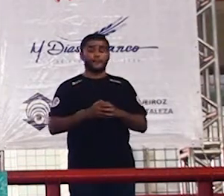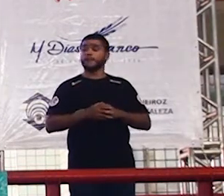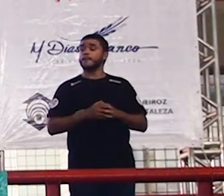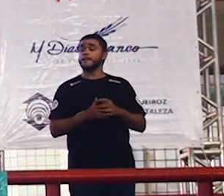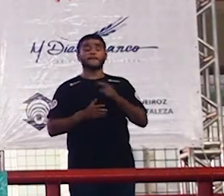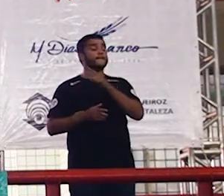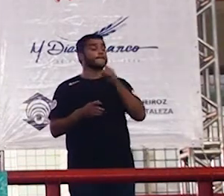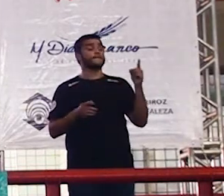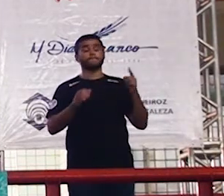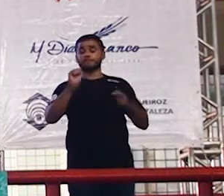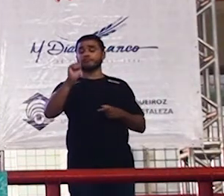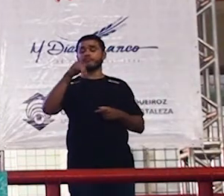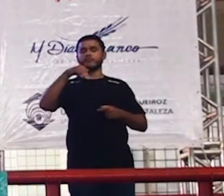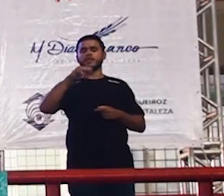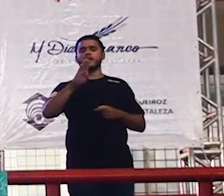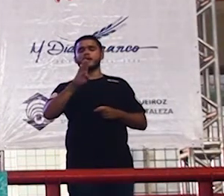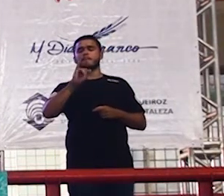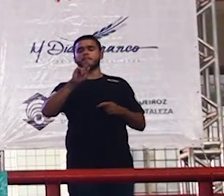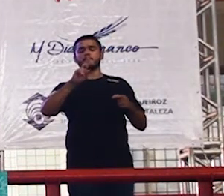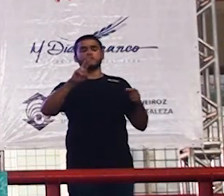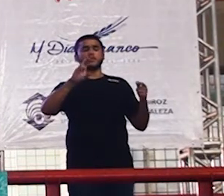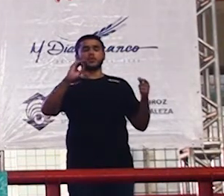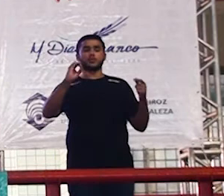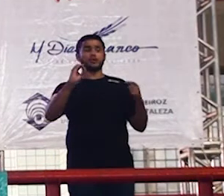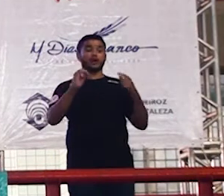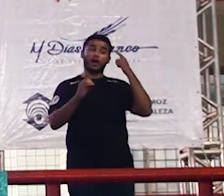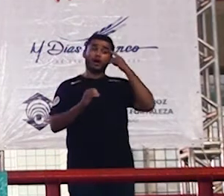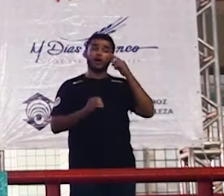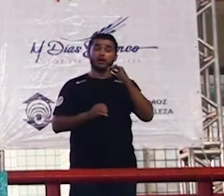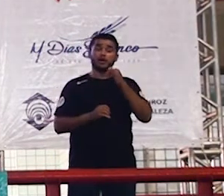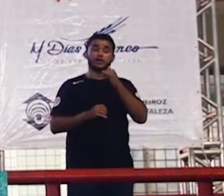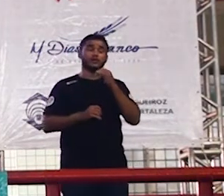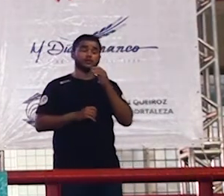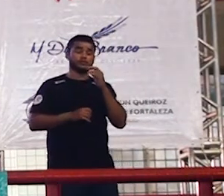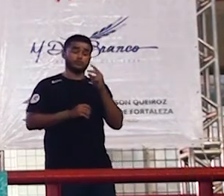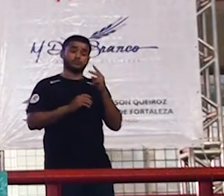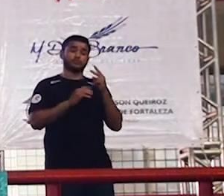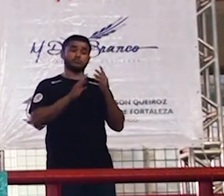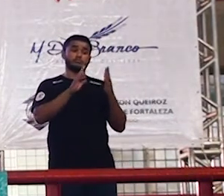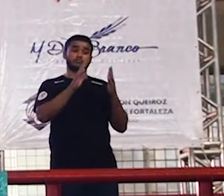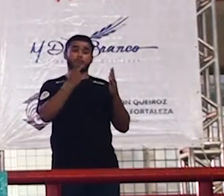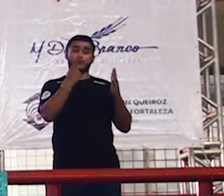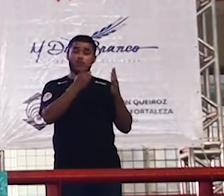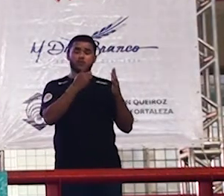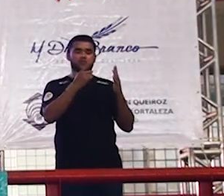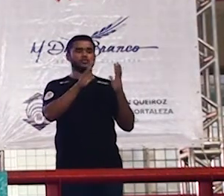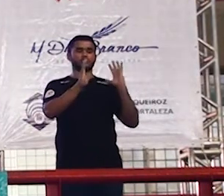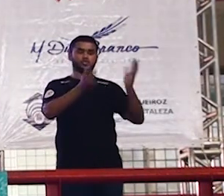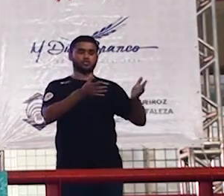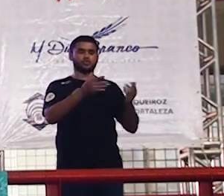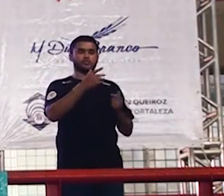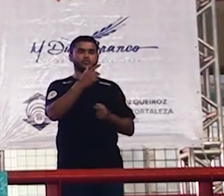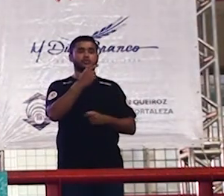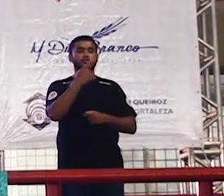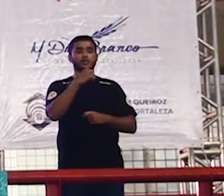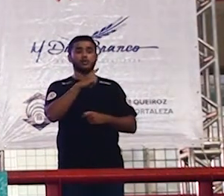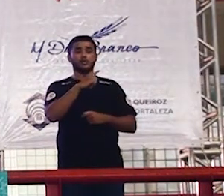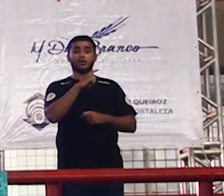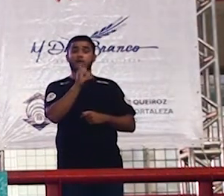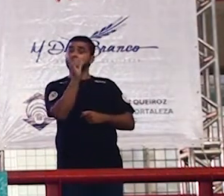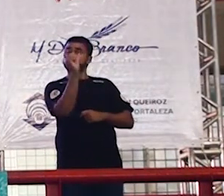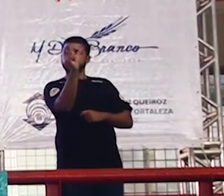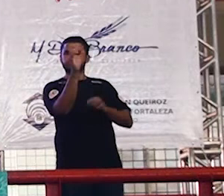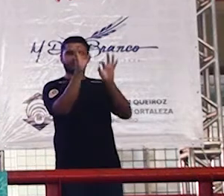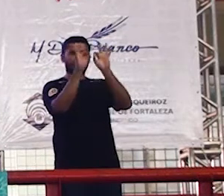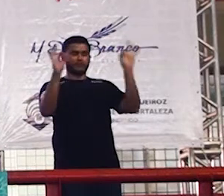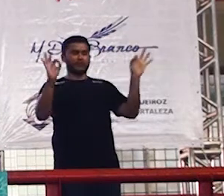Quando é que eu tenho ambiguidade? Quando eu tenho um duplo sentido, né? Eu tenho ambiguidade quando o enunciado